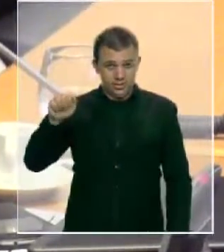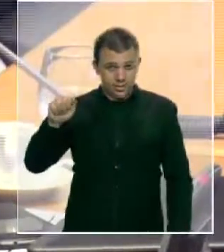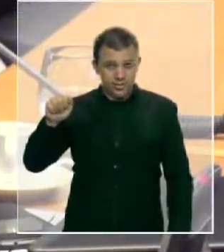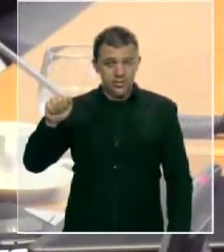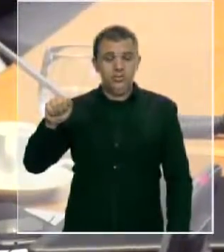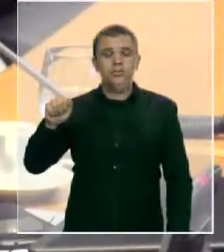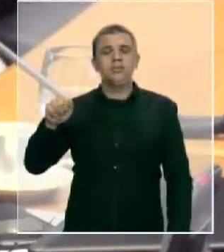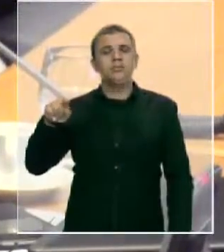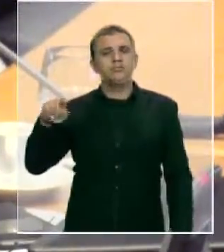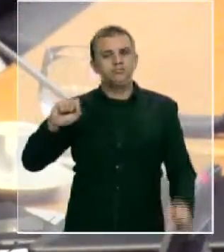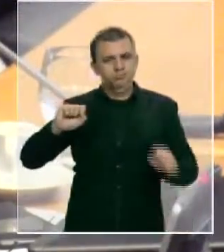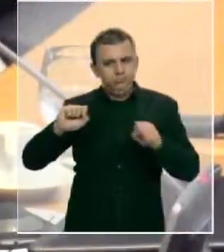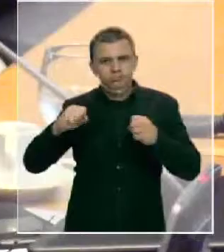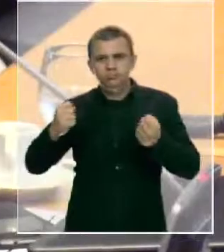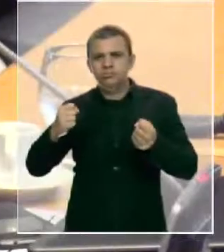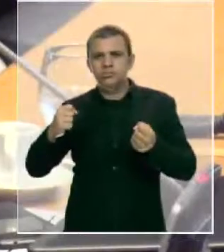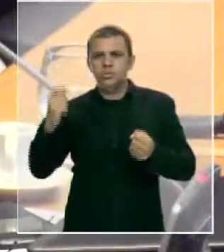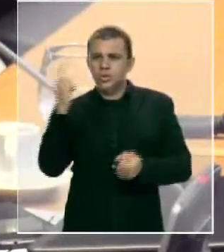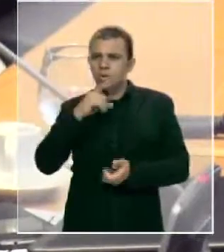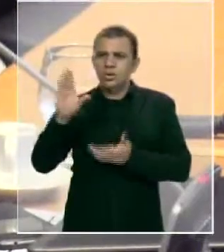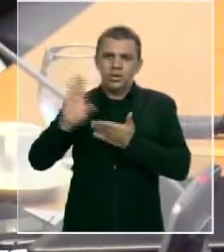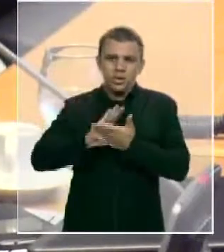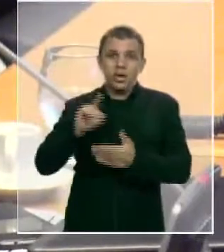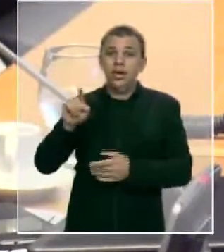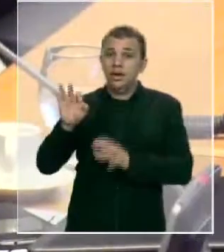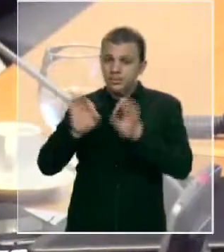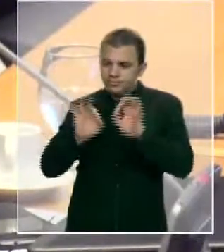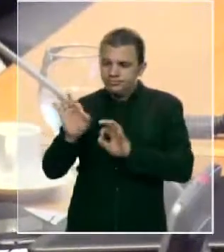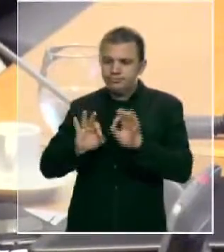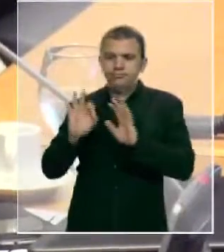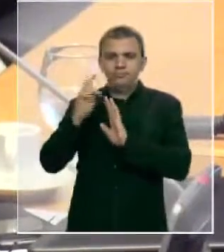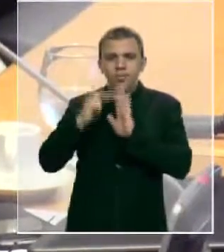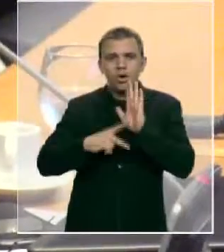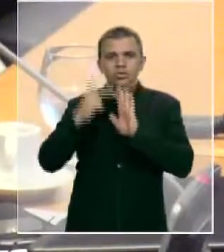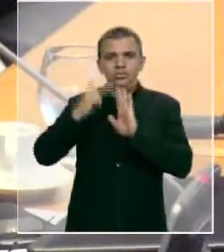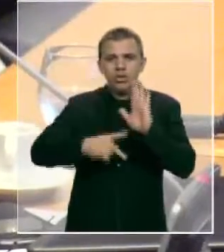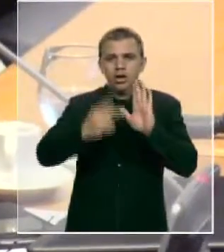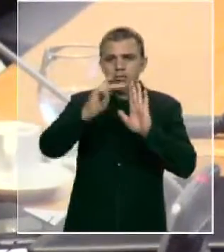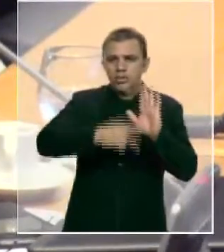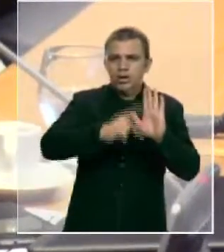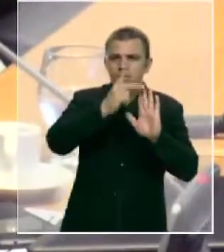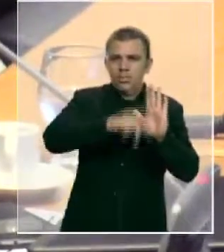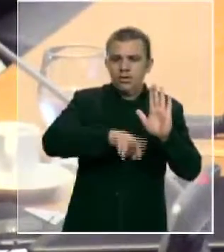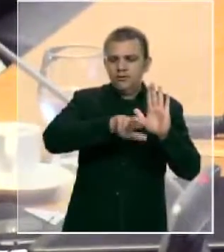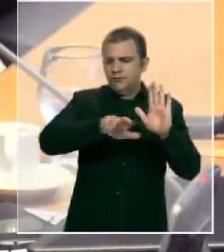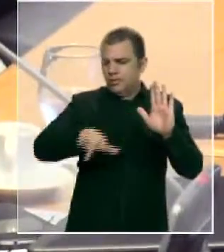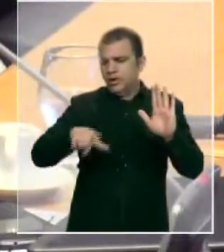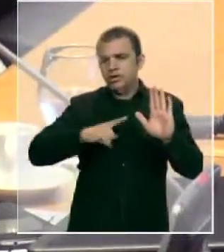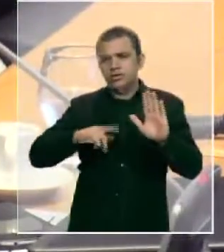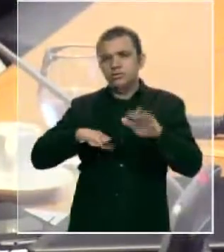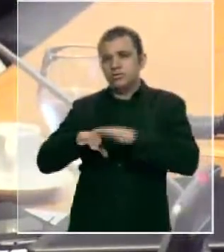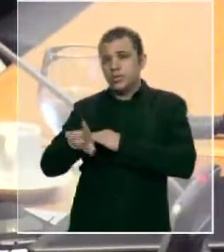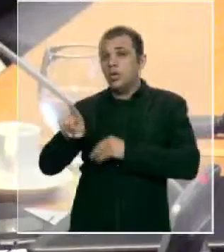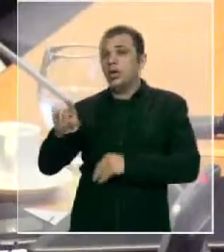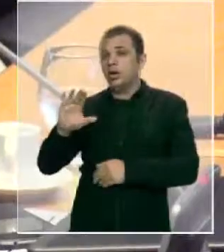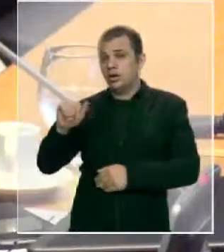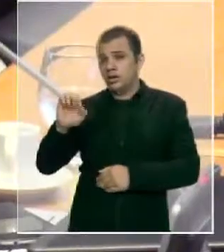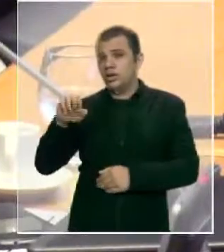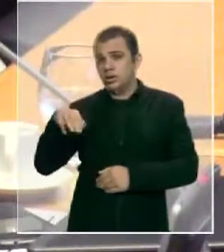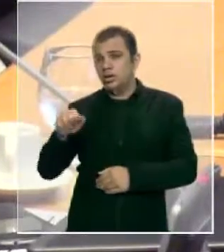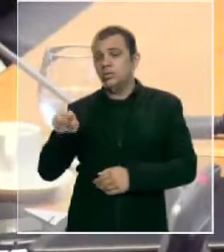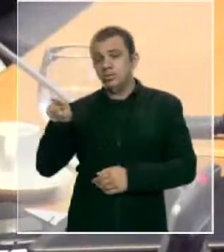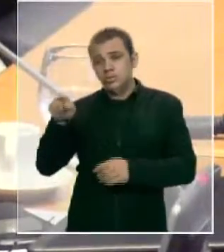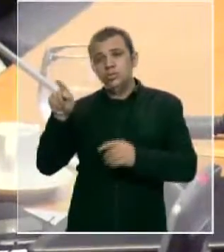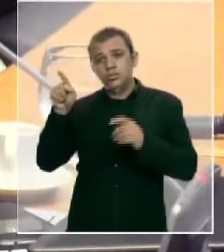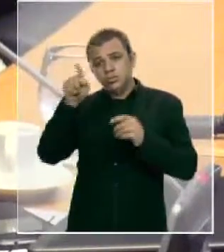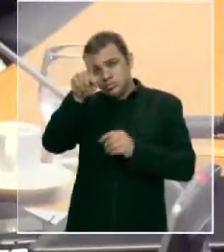investimentos necessários, ela buscou realizar projetos. E isso estão feitos. E já está na CAEMA, era até bom você conversar com o presidente